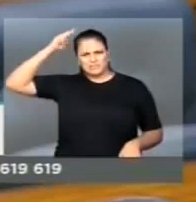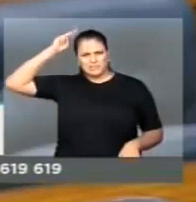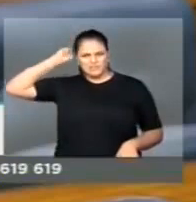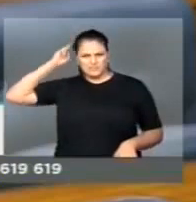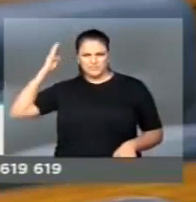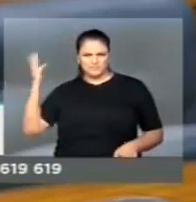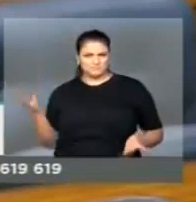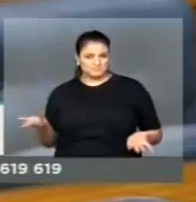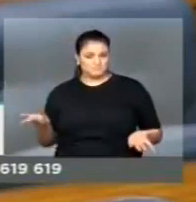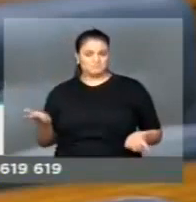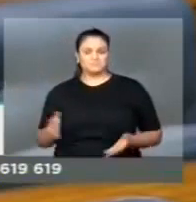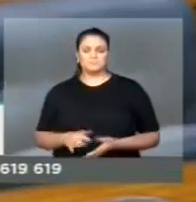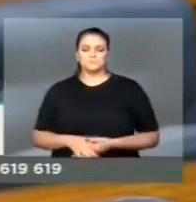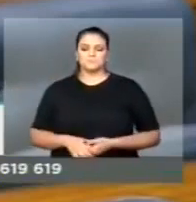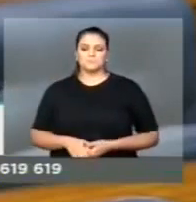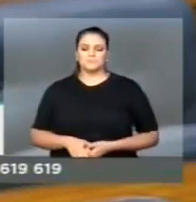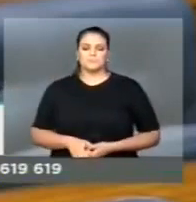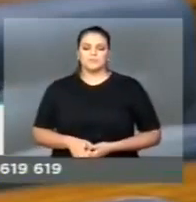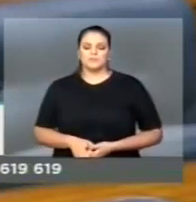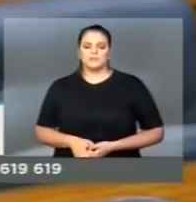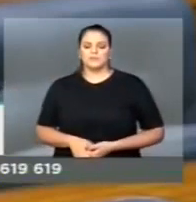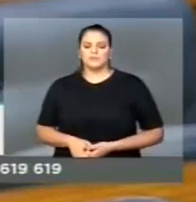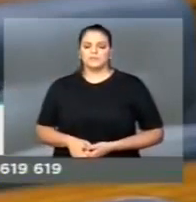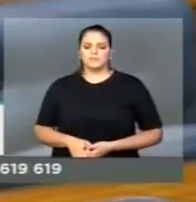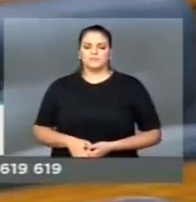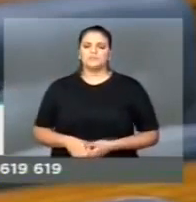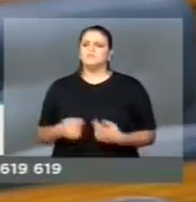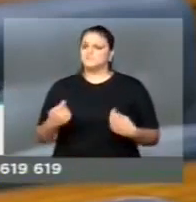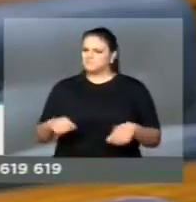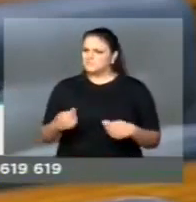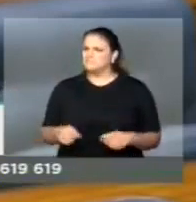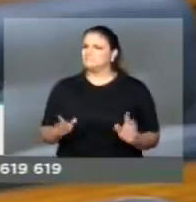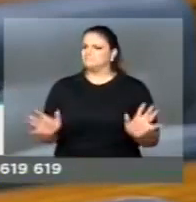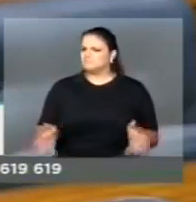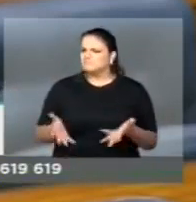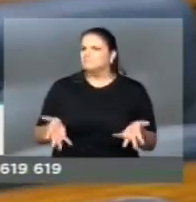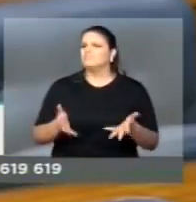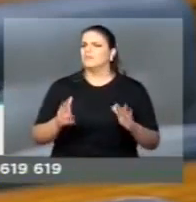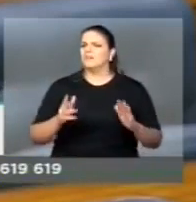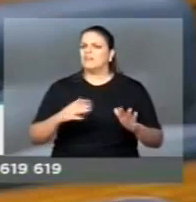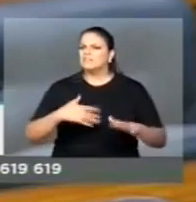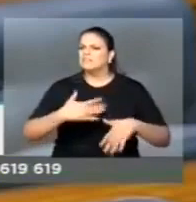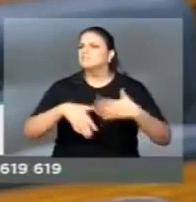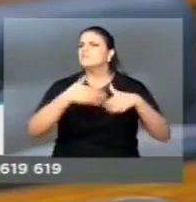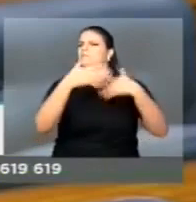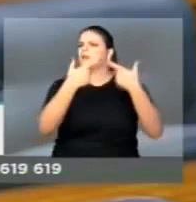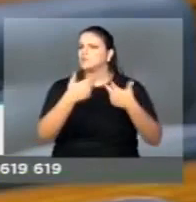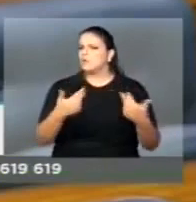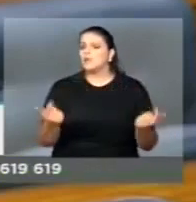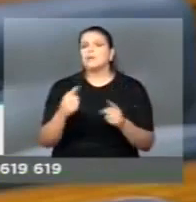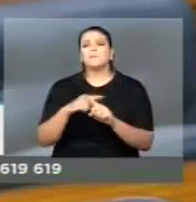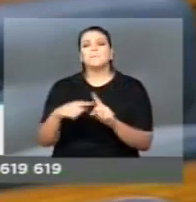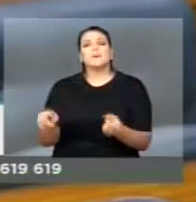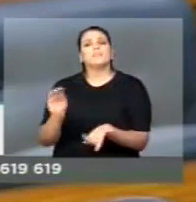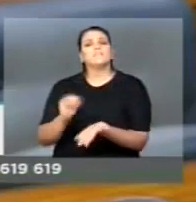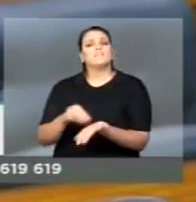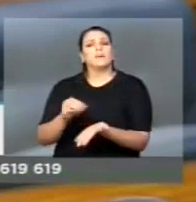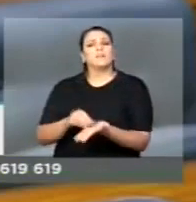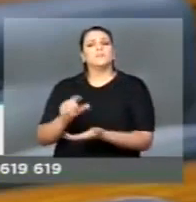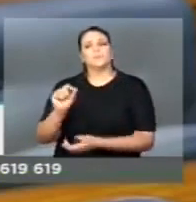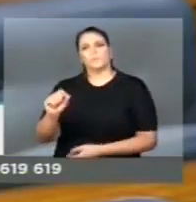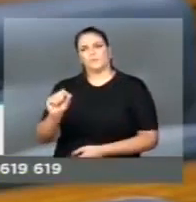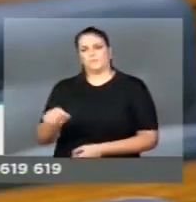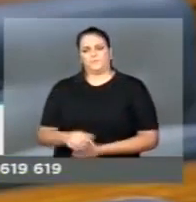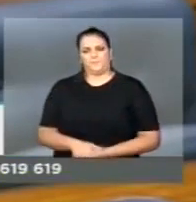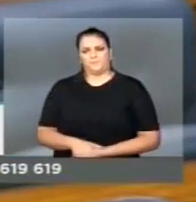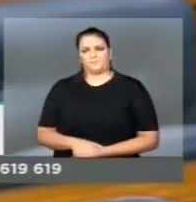retomada do desenvolvimento. No entanto, é preciso alguns componentes, quer dizer, a componente da credibilidade. Me parece que